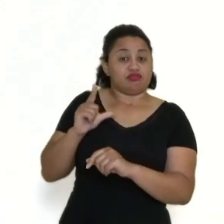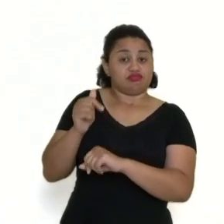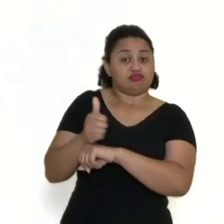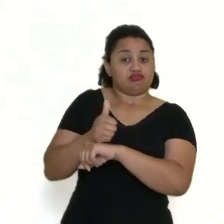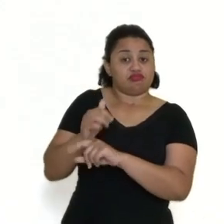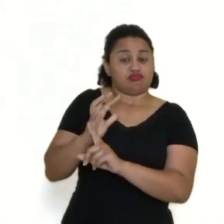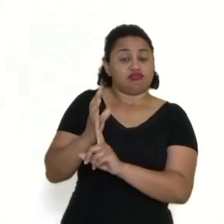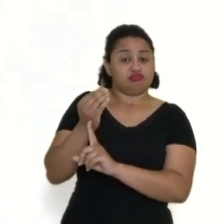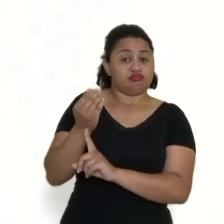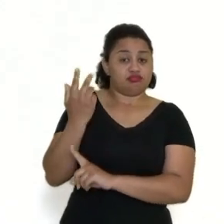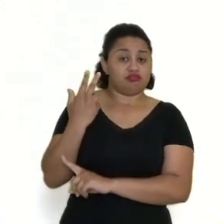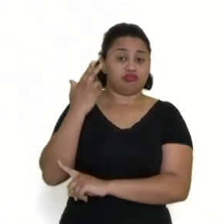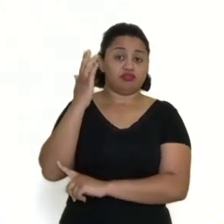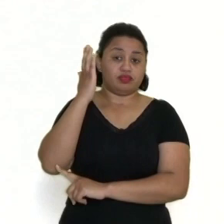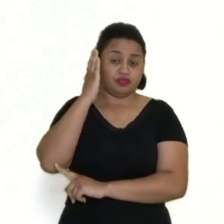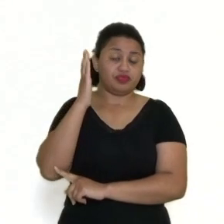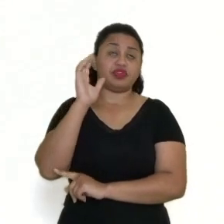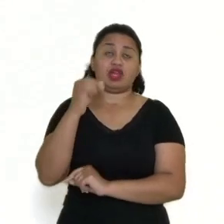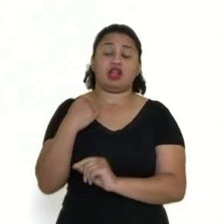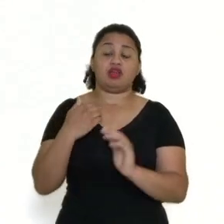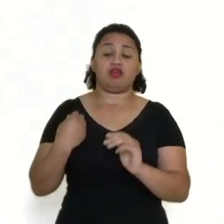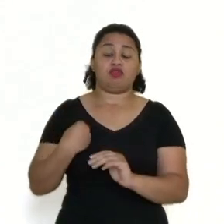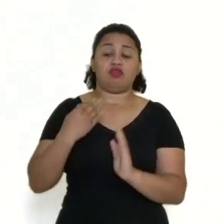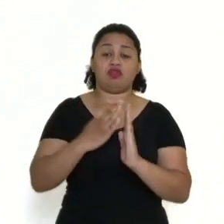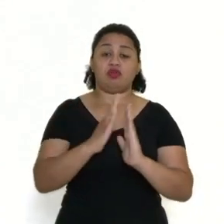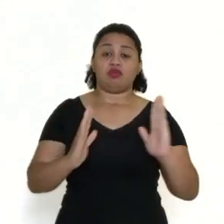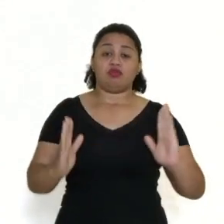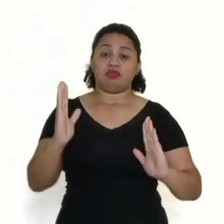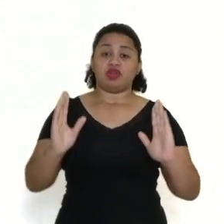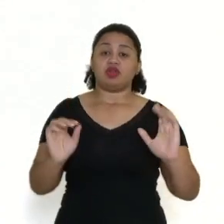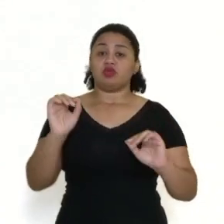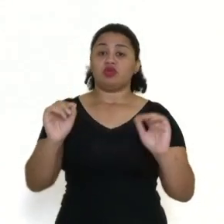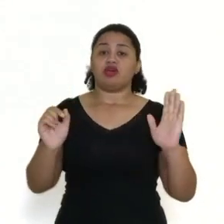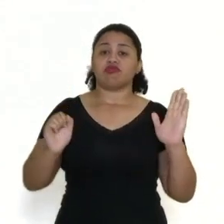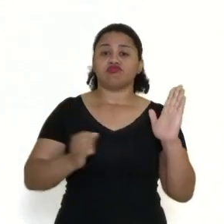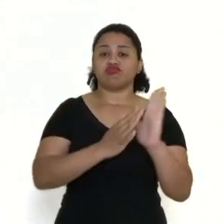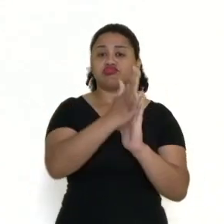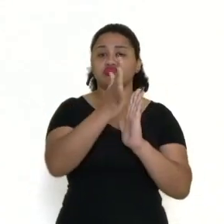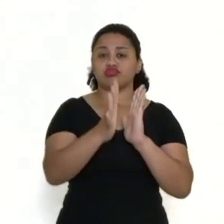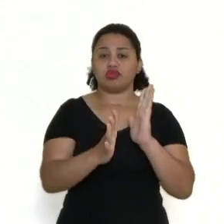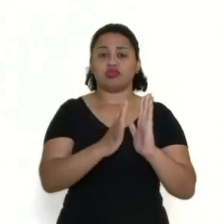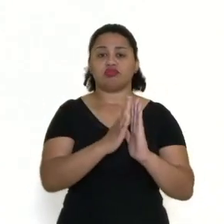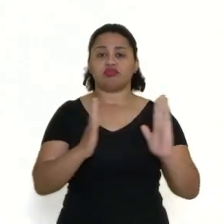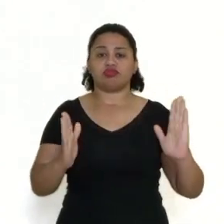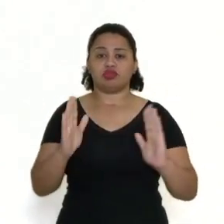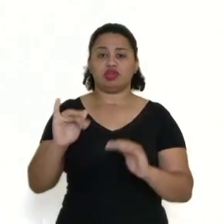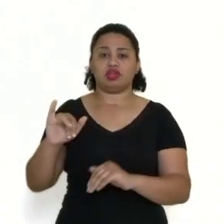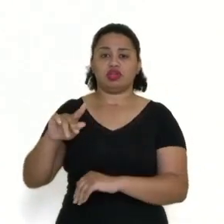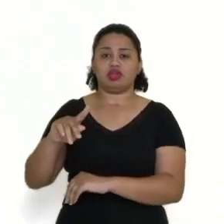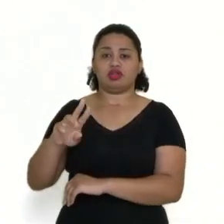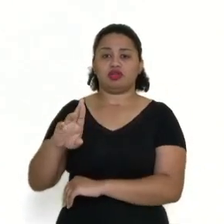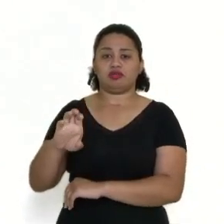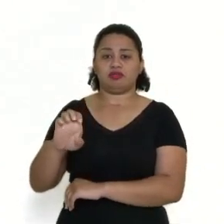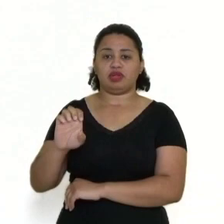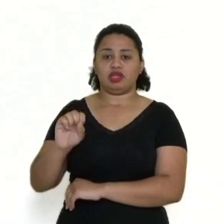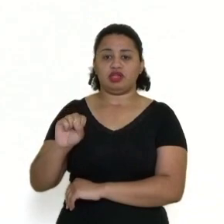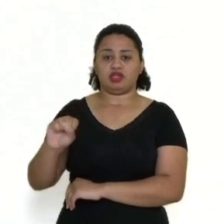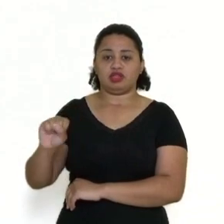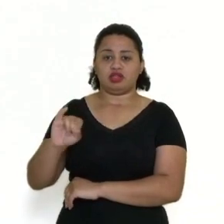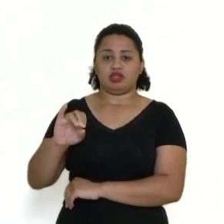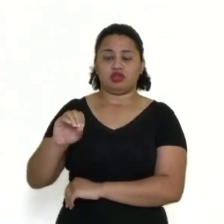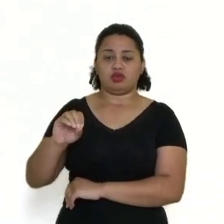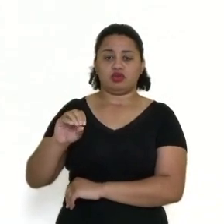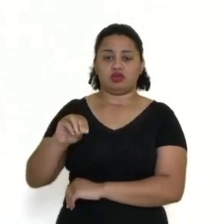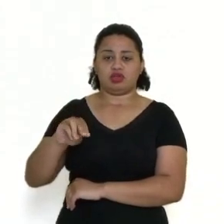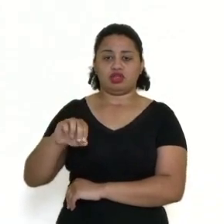lembrar que ele viveu durante a época em que o impressionismo, o movimento impressionista, o movimento francês impressionista, estava